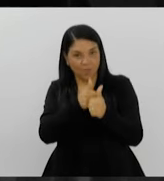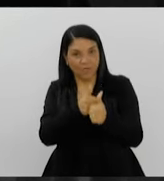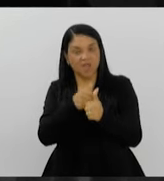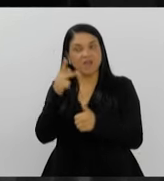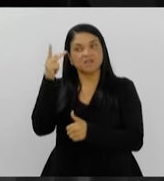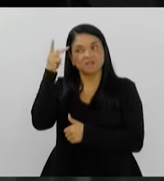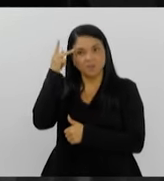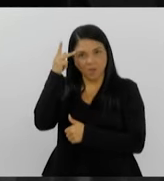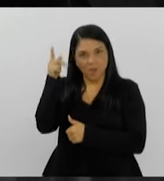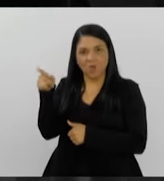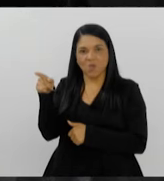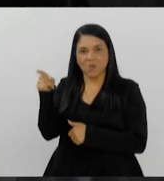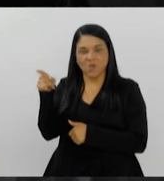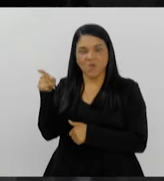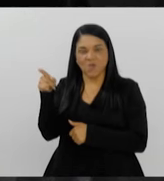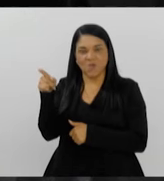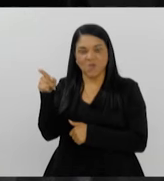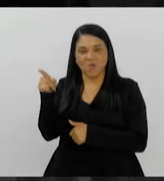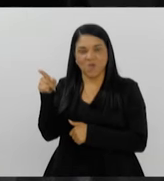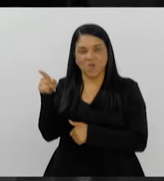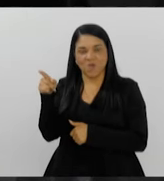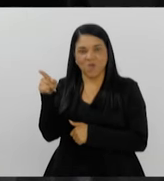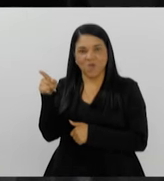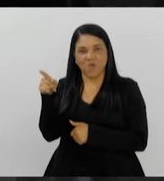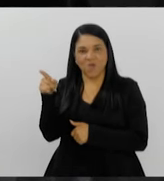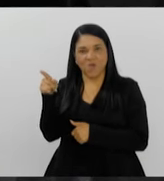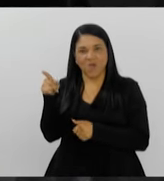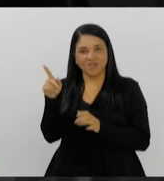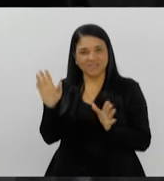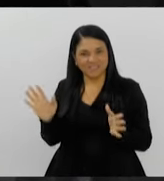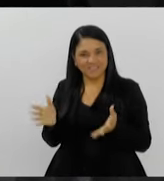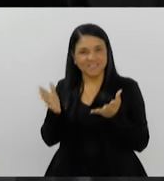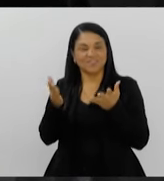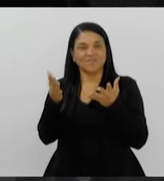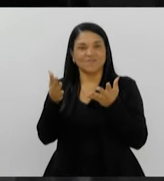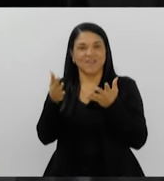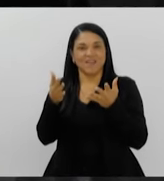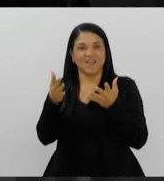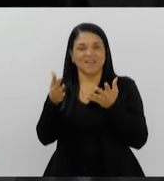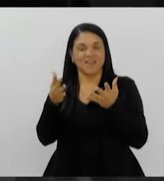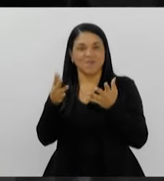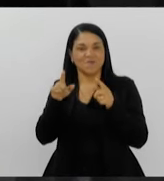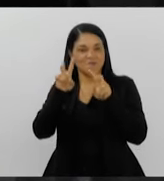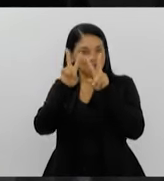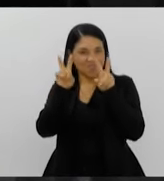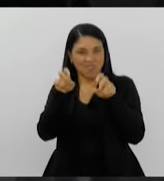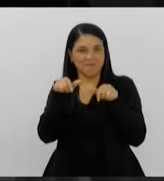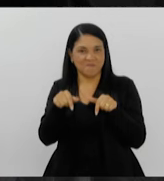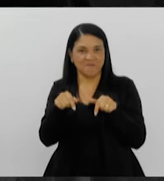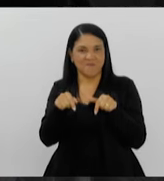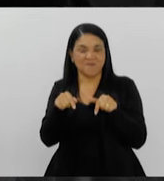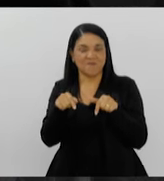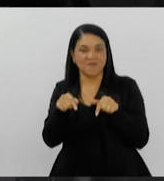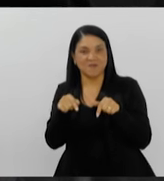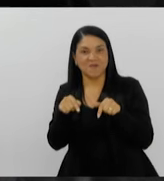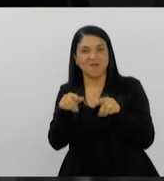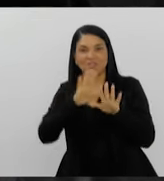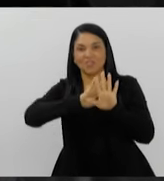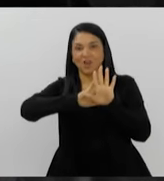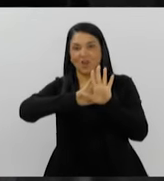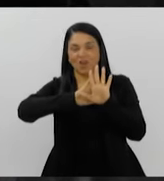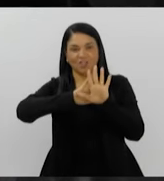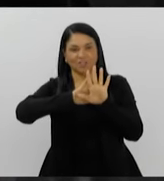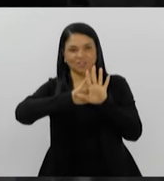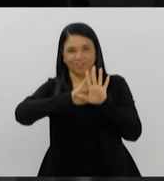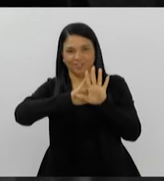Paulo de promover a nacionalização dessa questão a dicotomia dessa questão ideológica eu não tenho